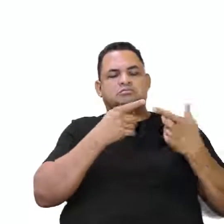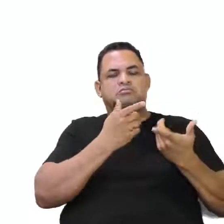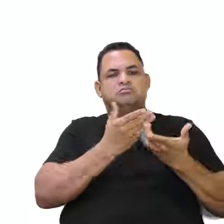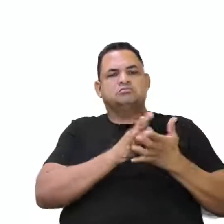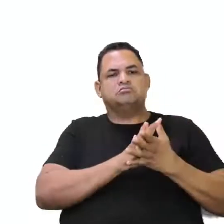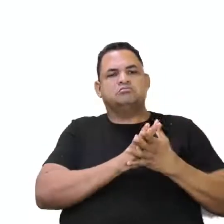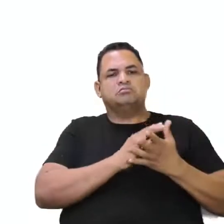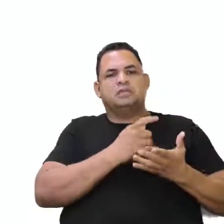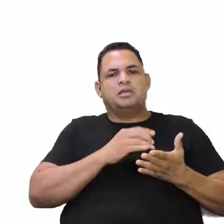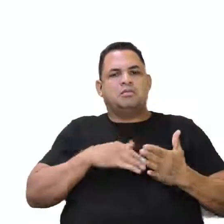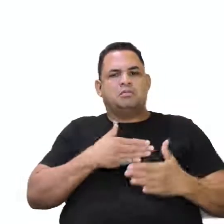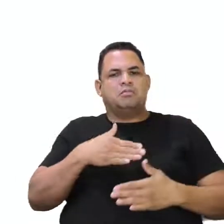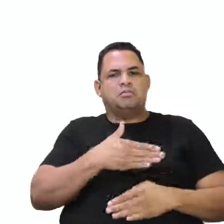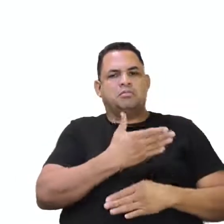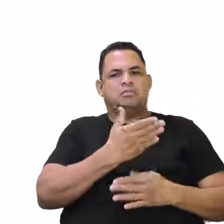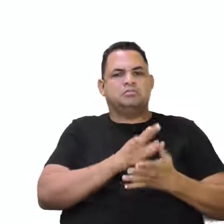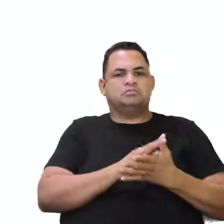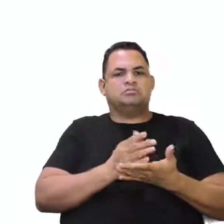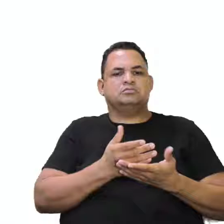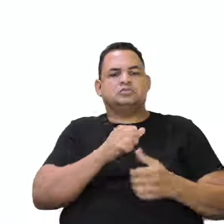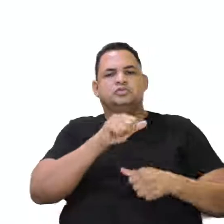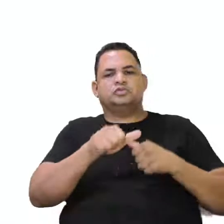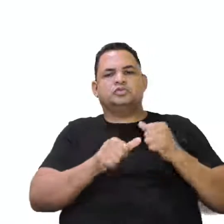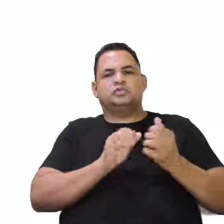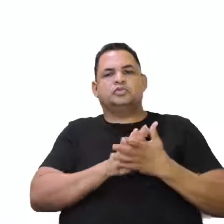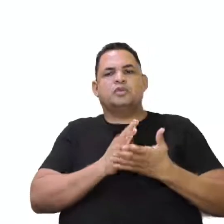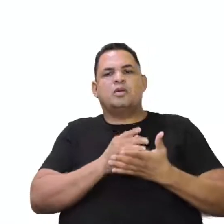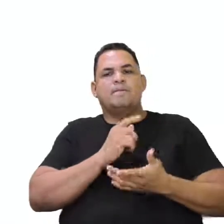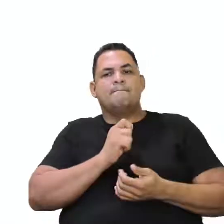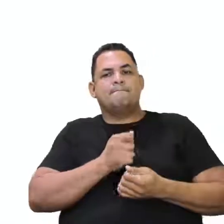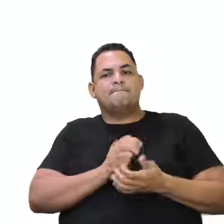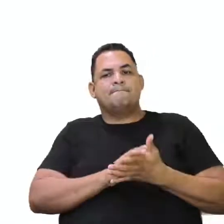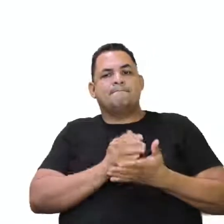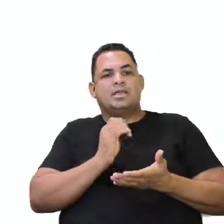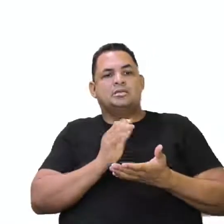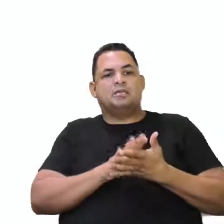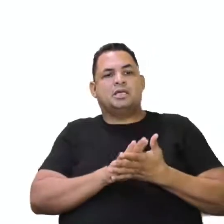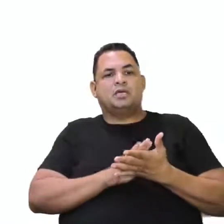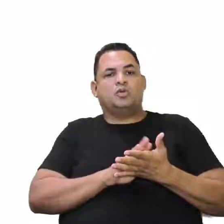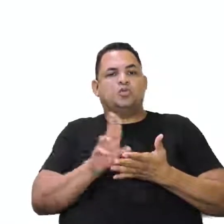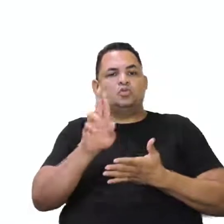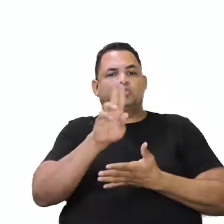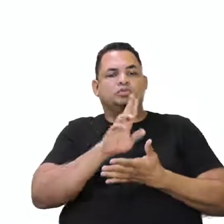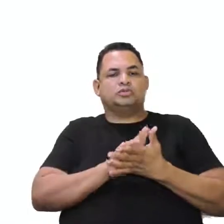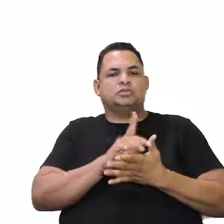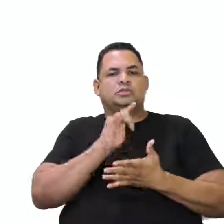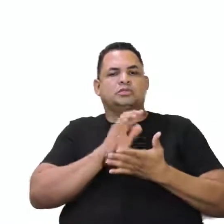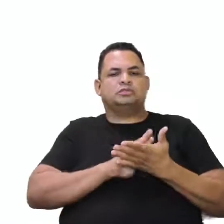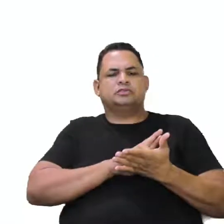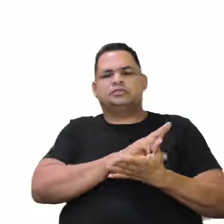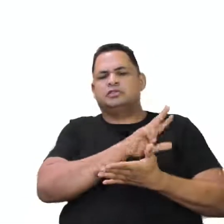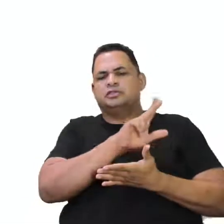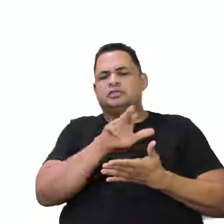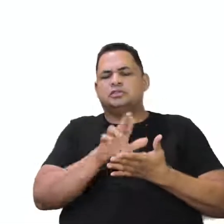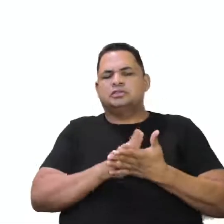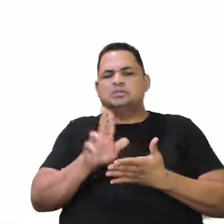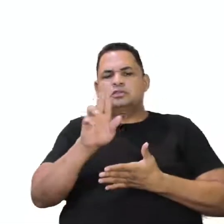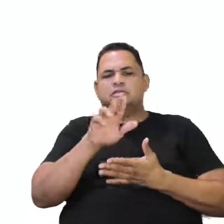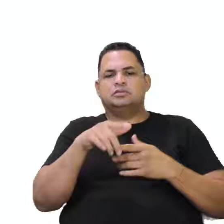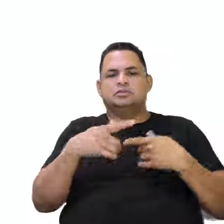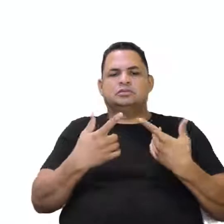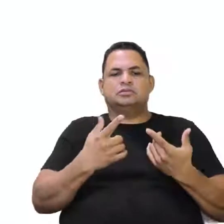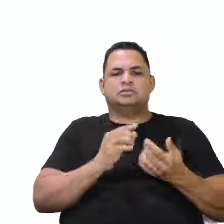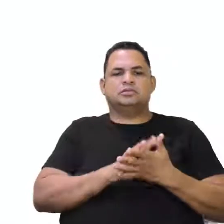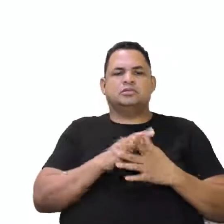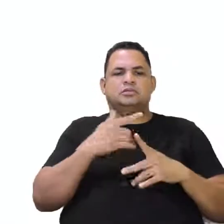de peixes, que mudam o ritmo de pesca, e também inviabilização da água para diversos usos. Aqui a gente tem, não